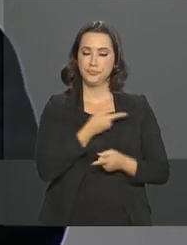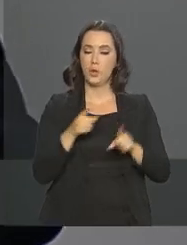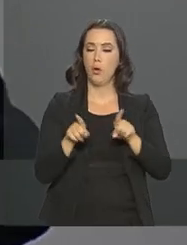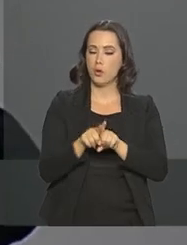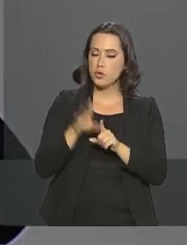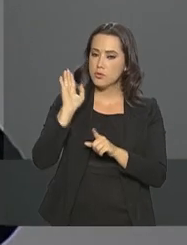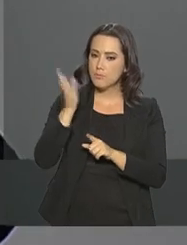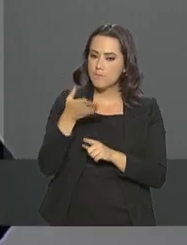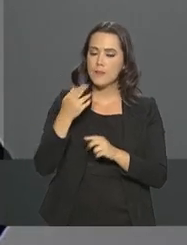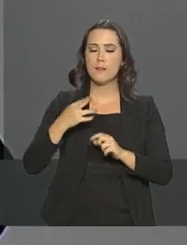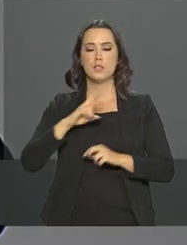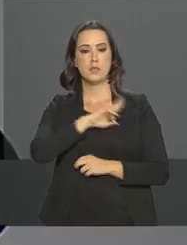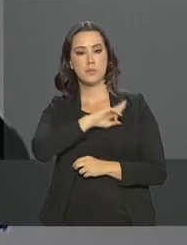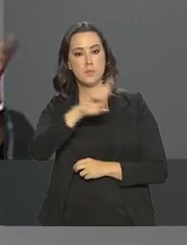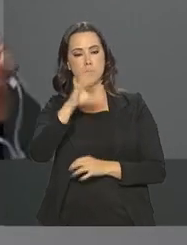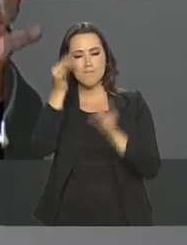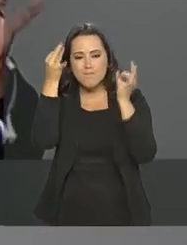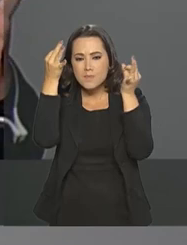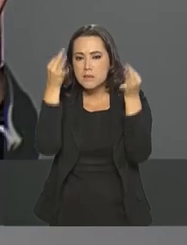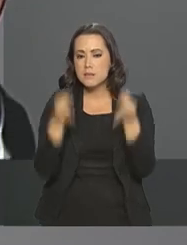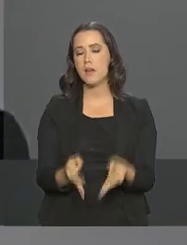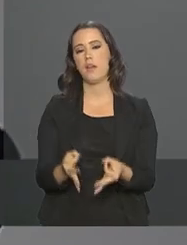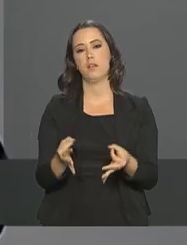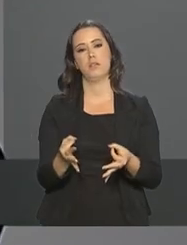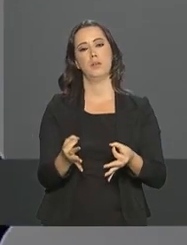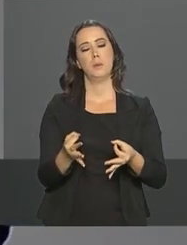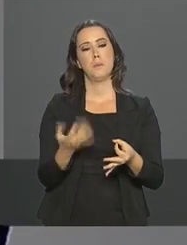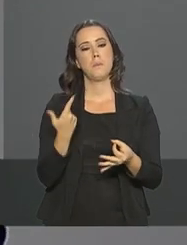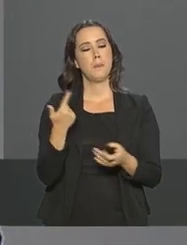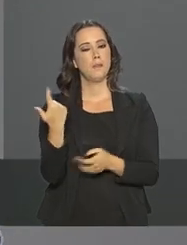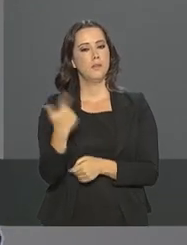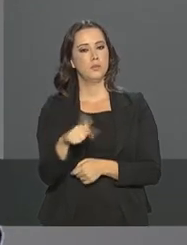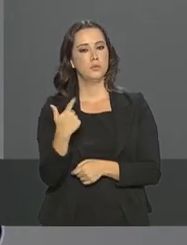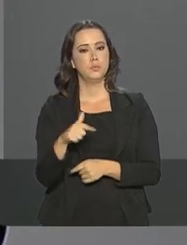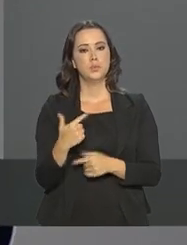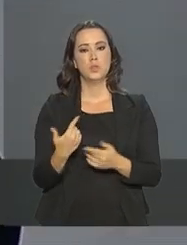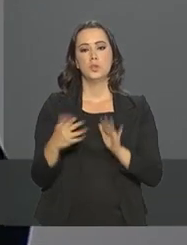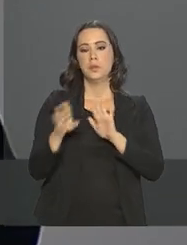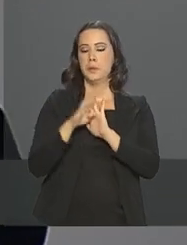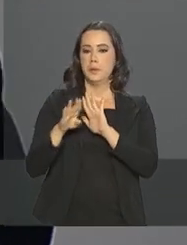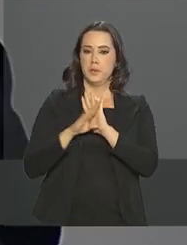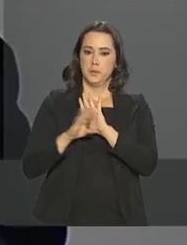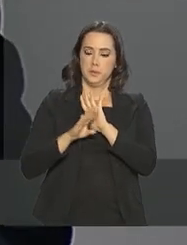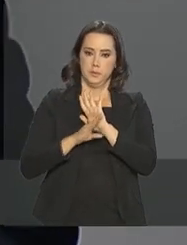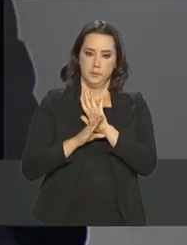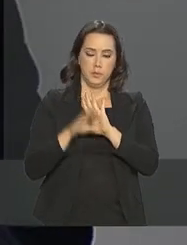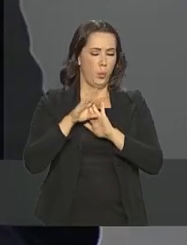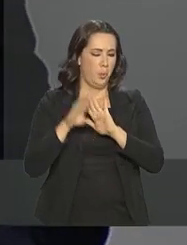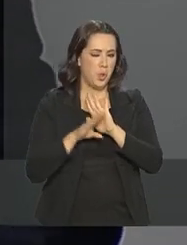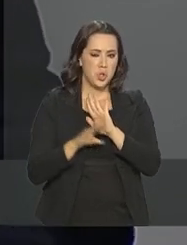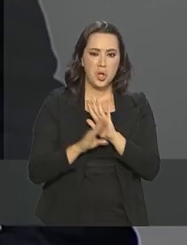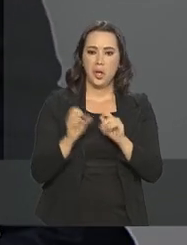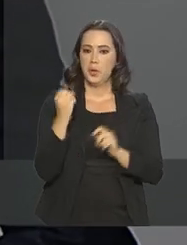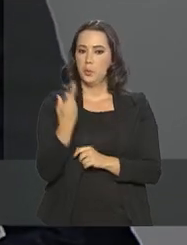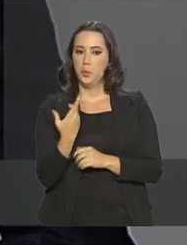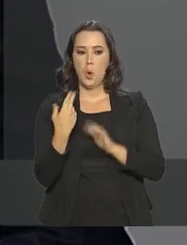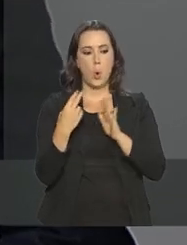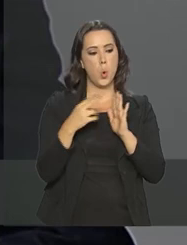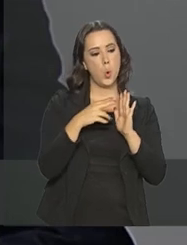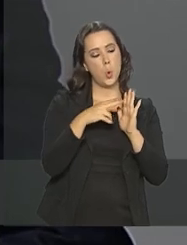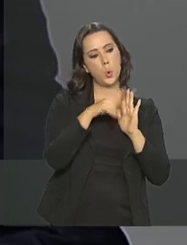extremamente responsável que não fizemos uma atitude um projeto ou um ato normativo